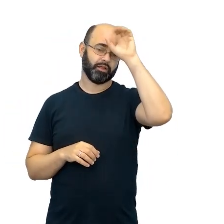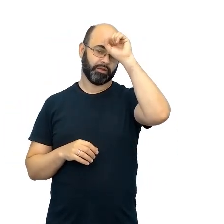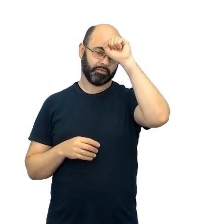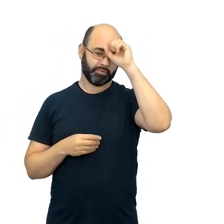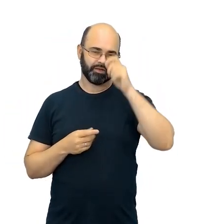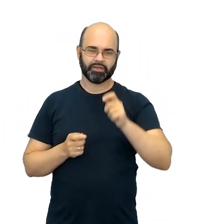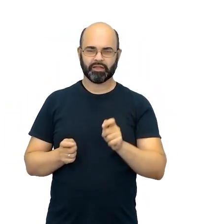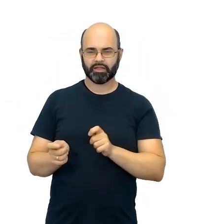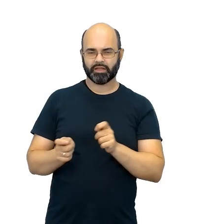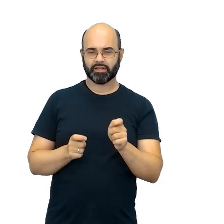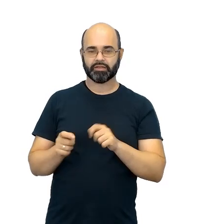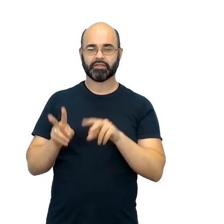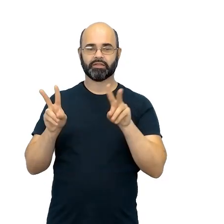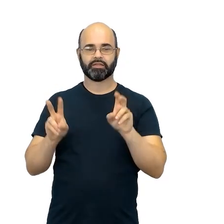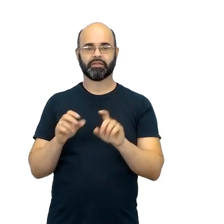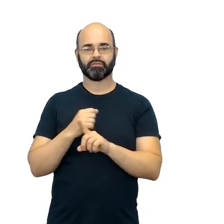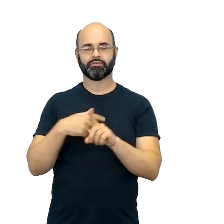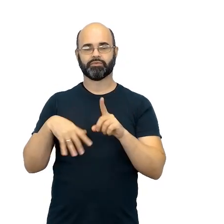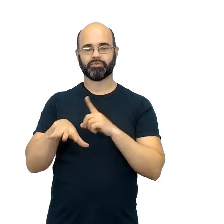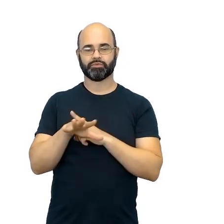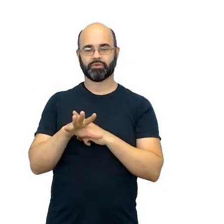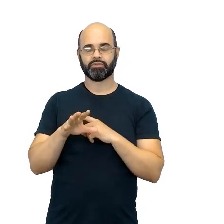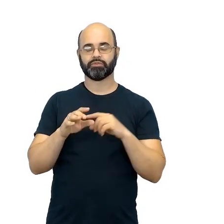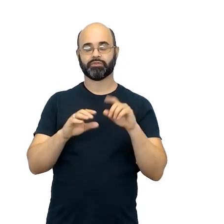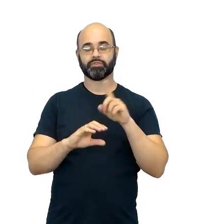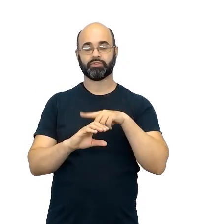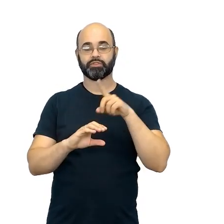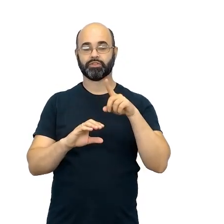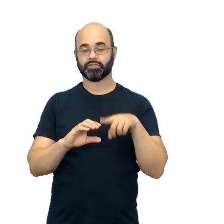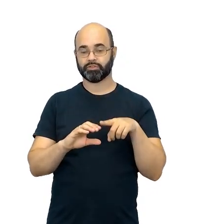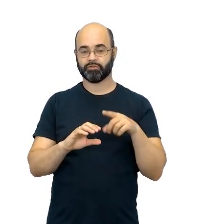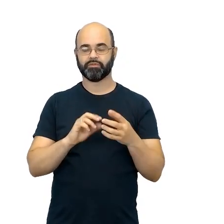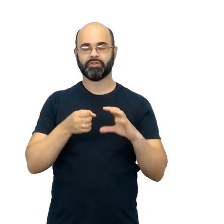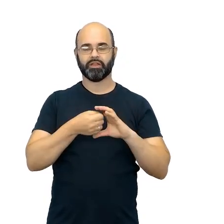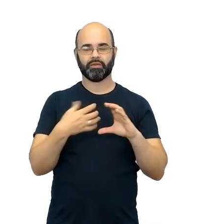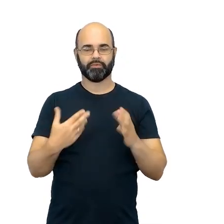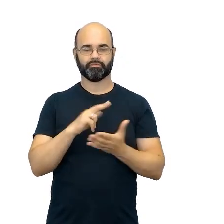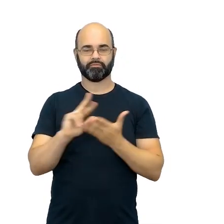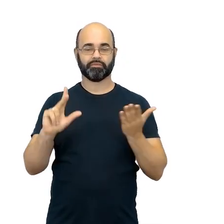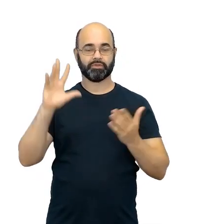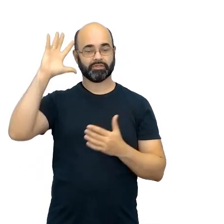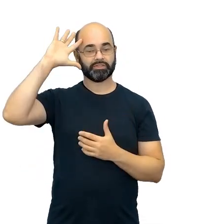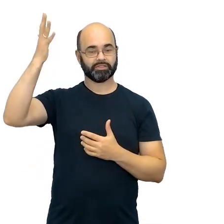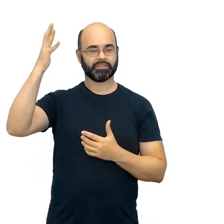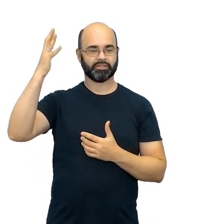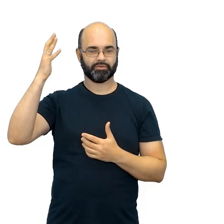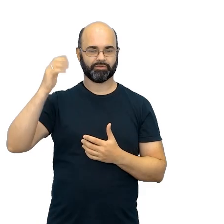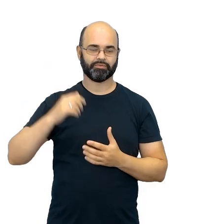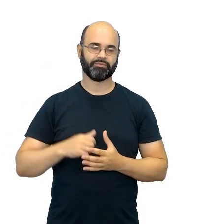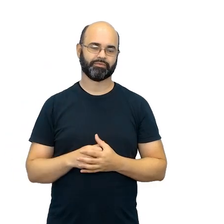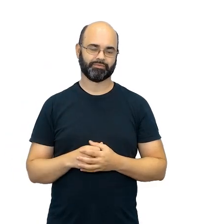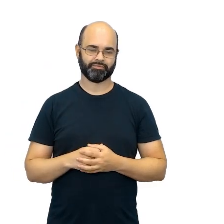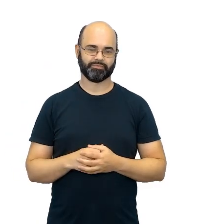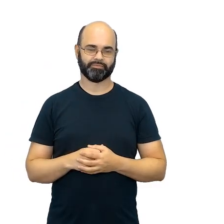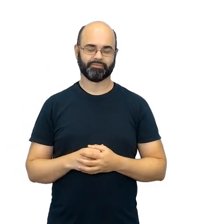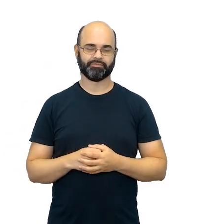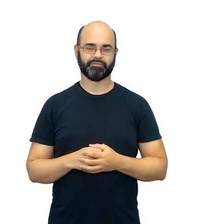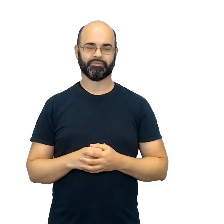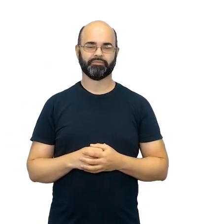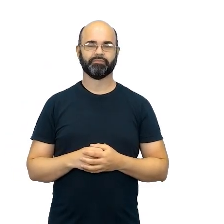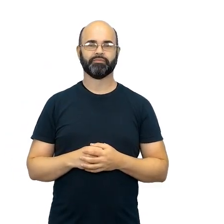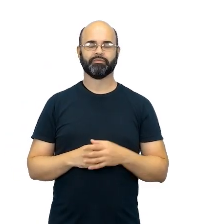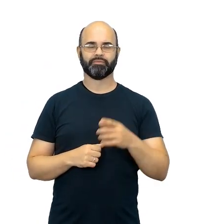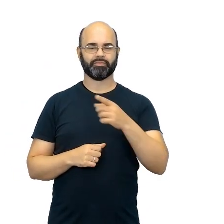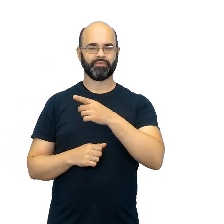sociocientíficos, então, confrontar diferentes aspectos para a tomada de decisão. Então, são os teminhas lá, né? O que